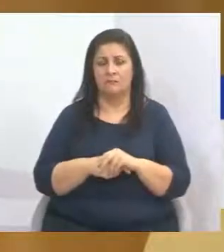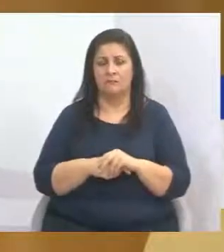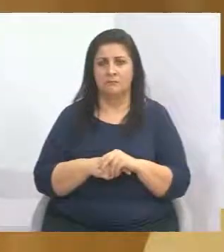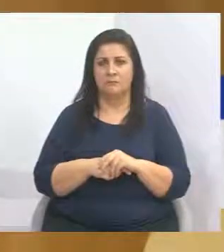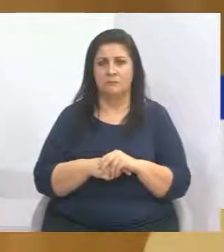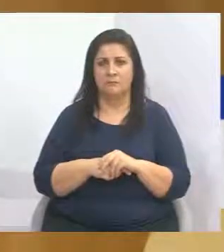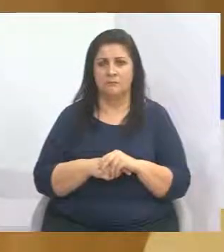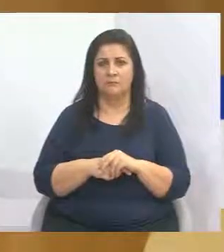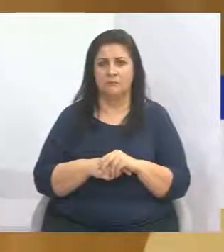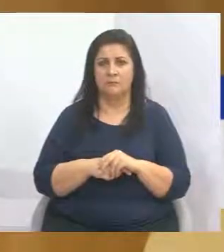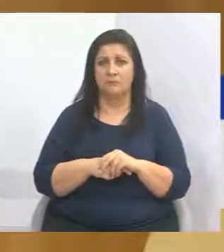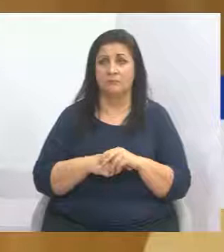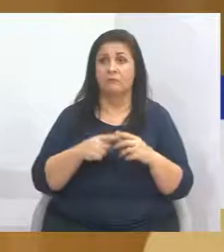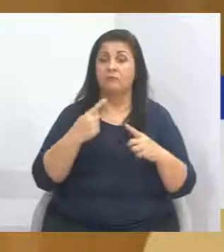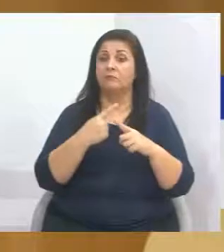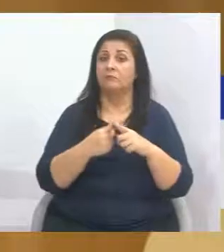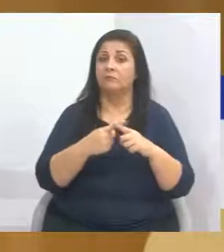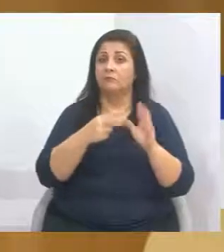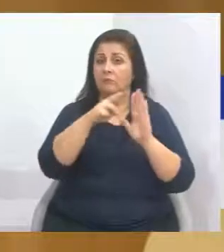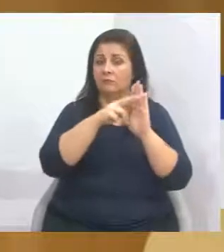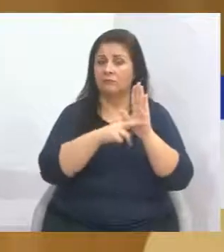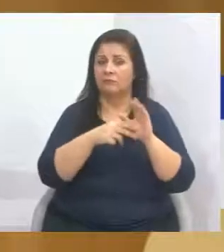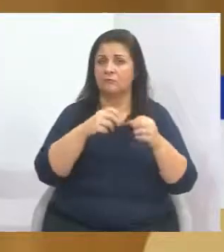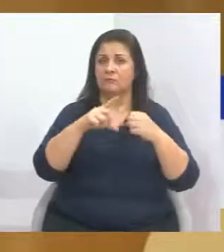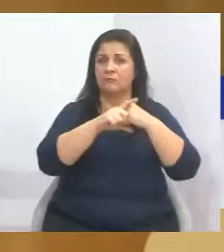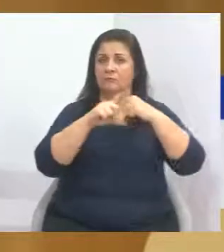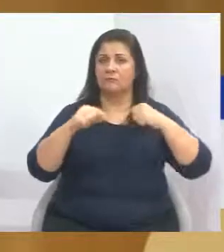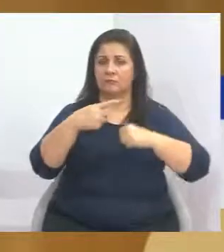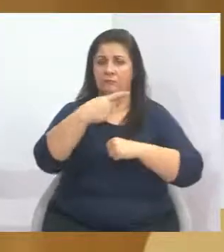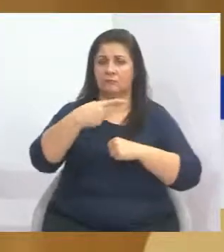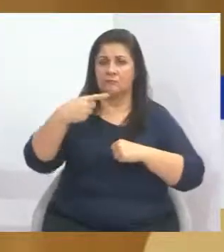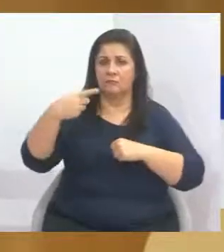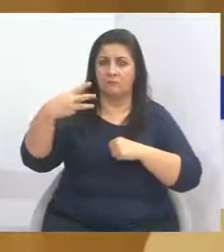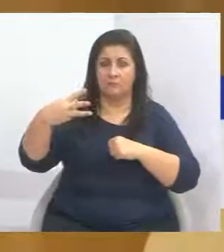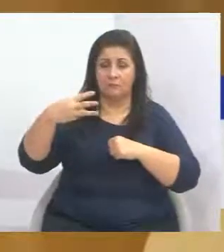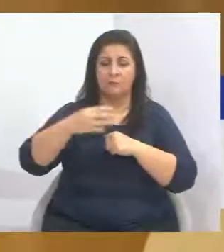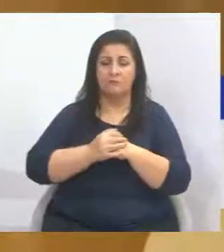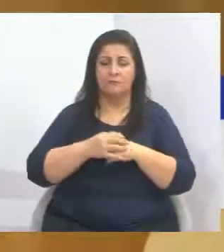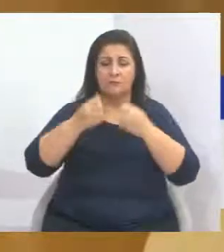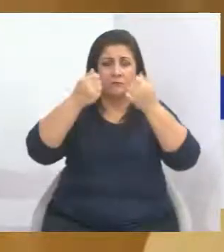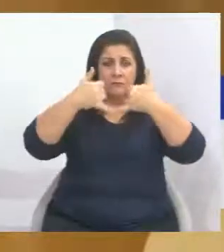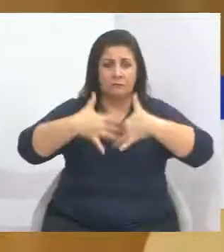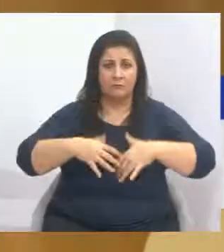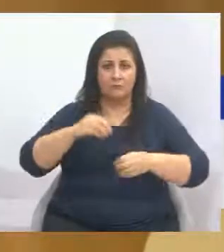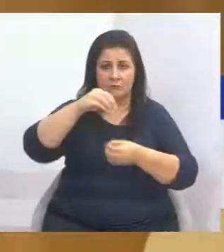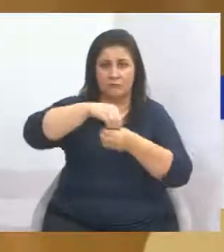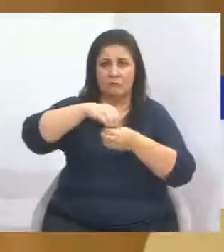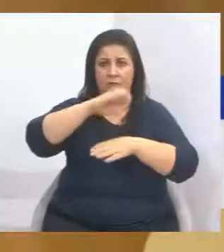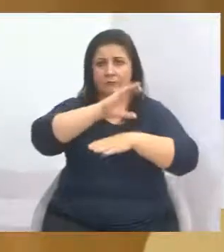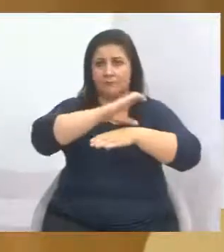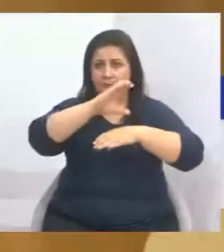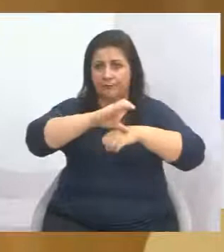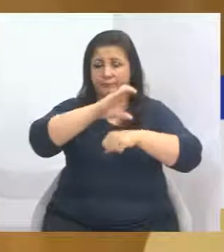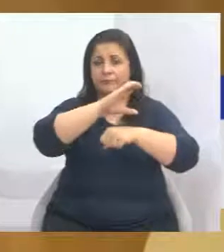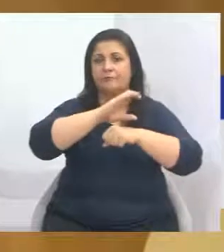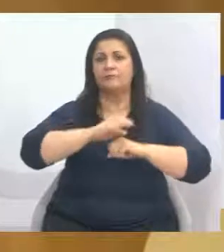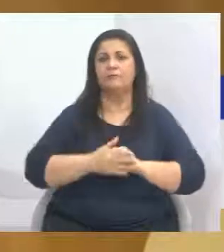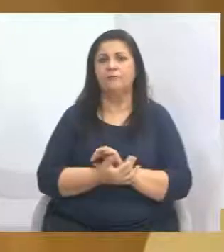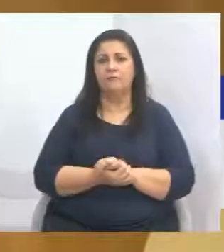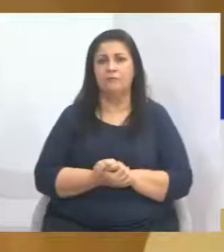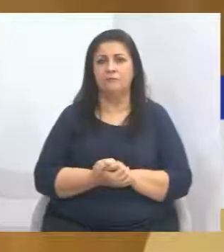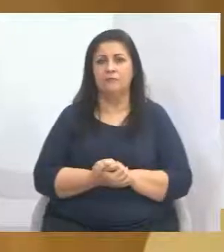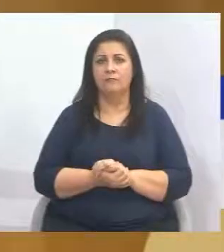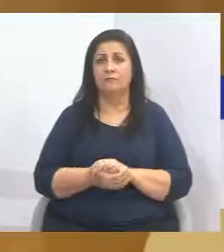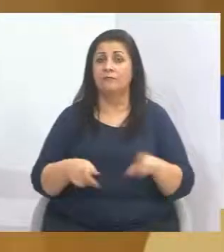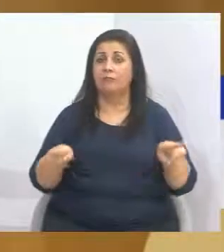federativos, que possui regramento do artigo 113, do artigo das disposições constitucionais transitórias,